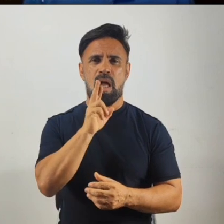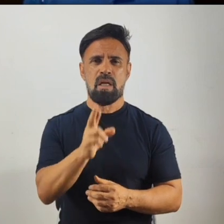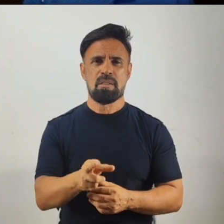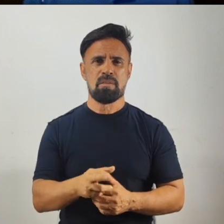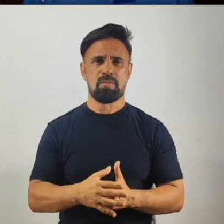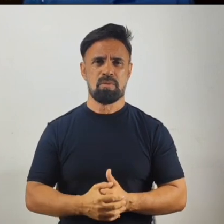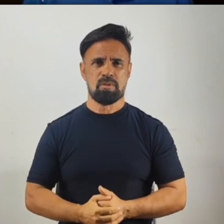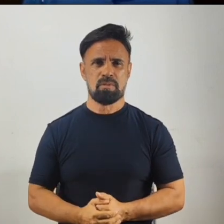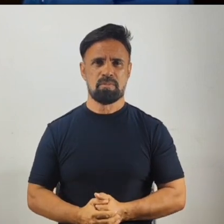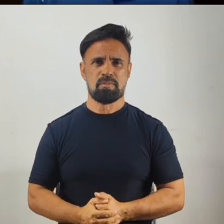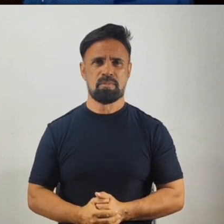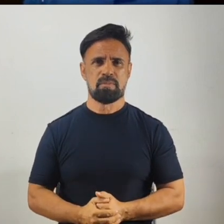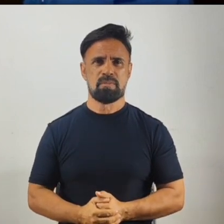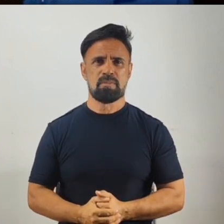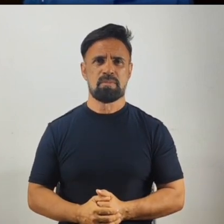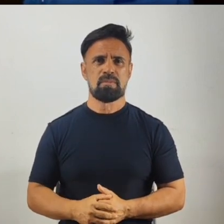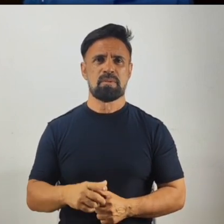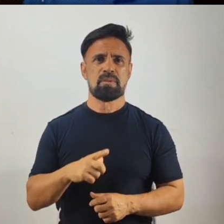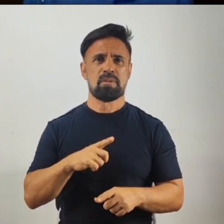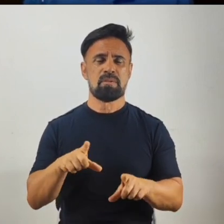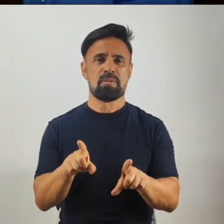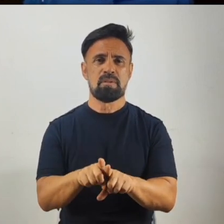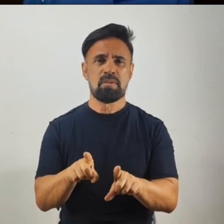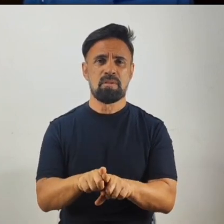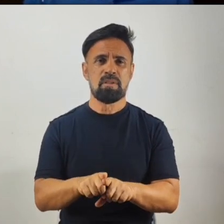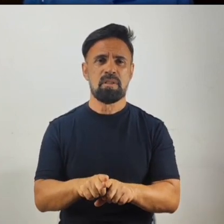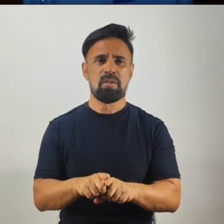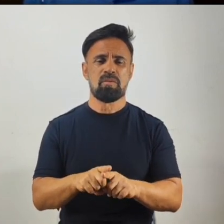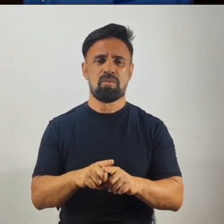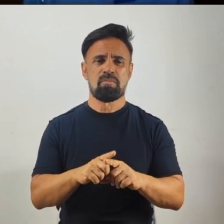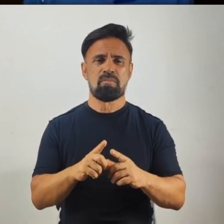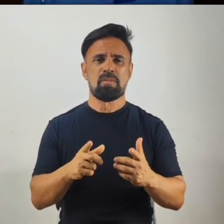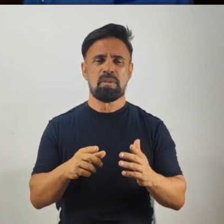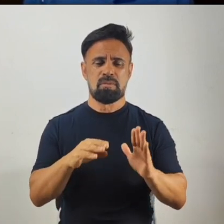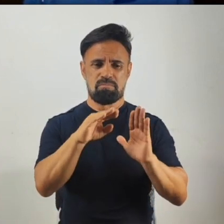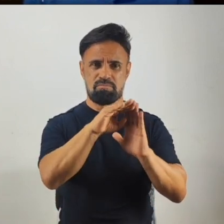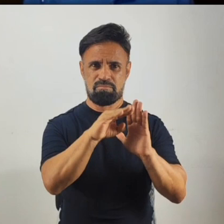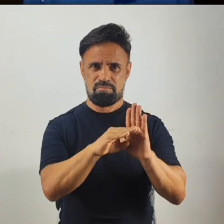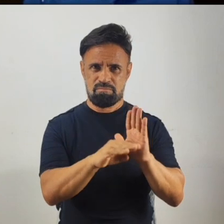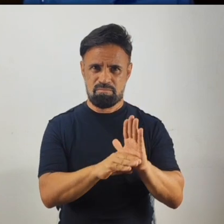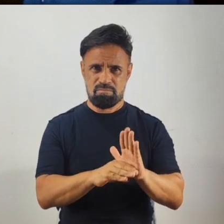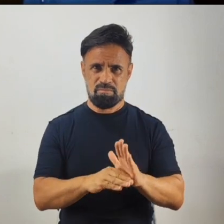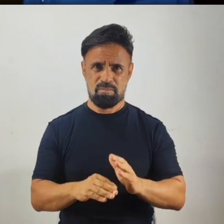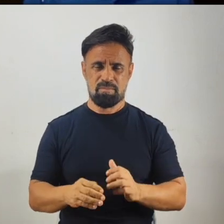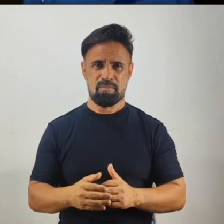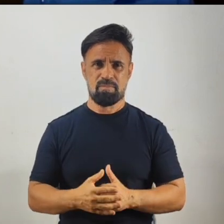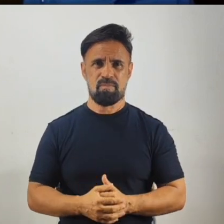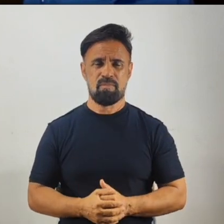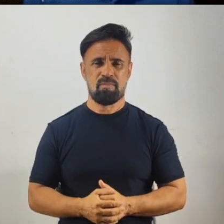de resposta em níveis aceitáveis, sendo estabelecido